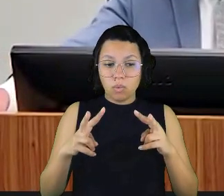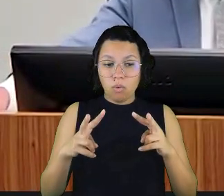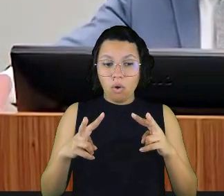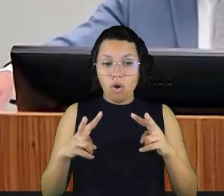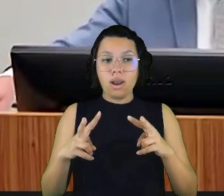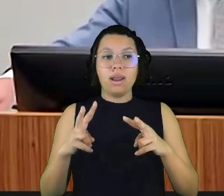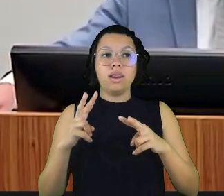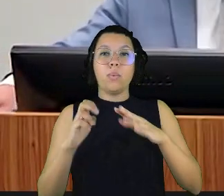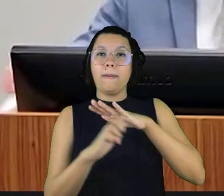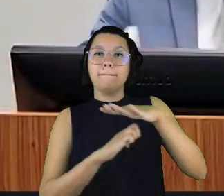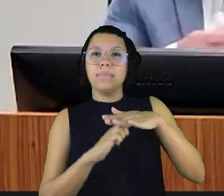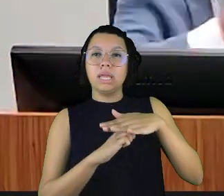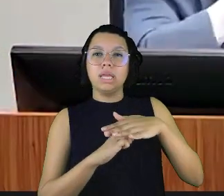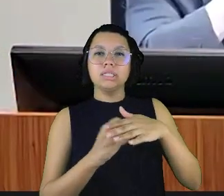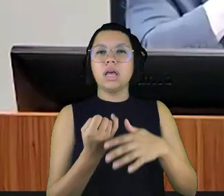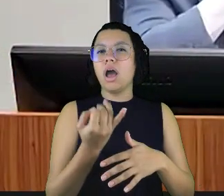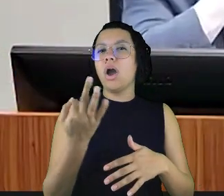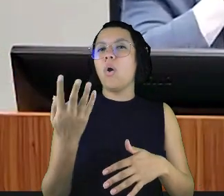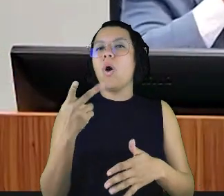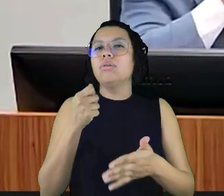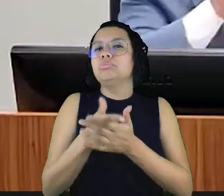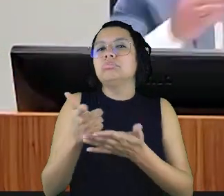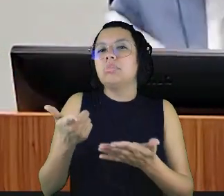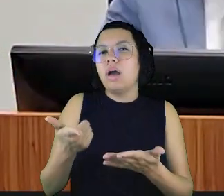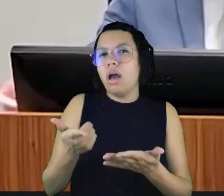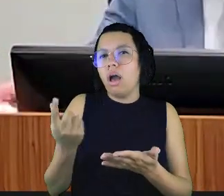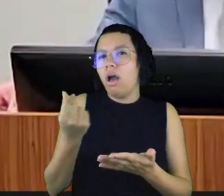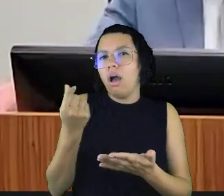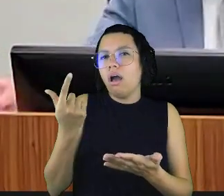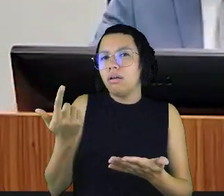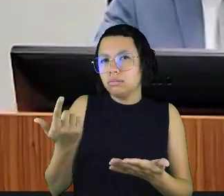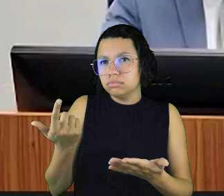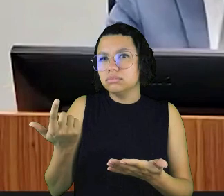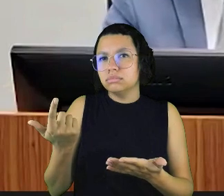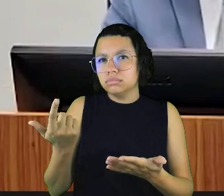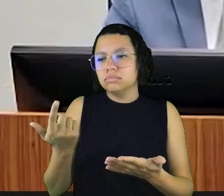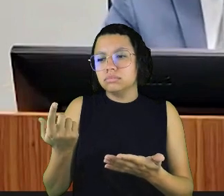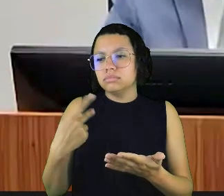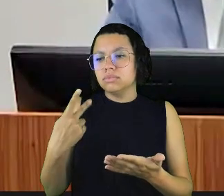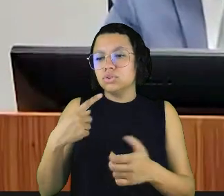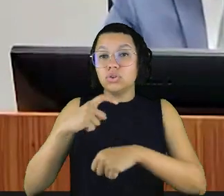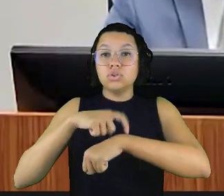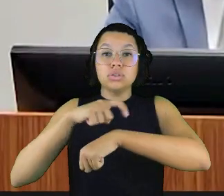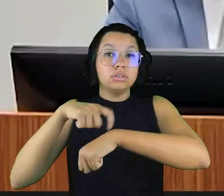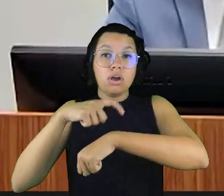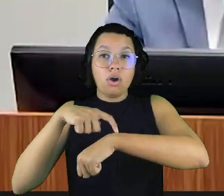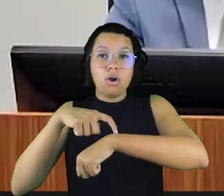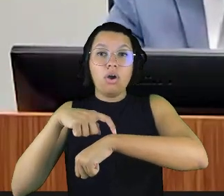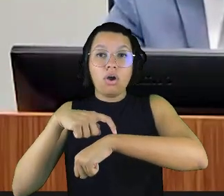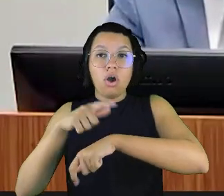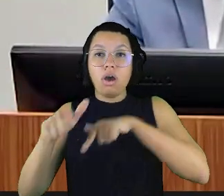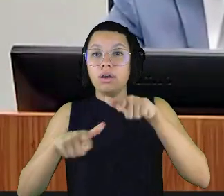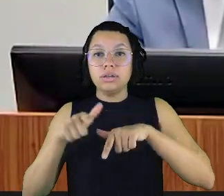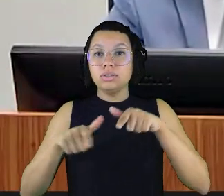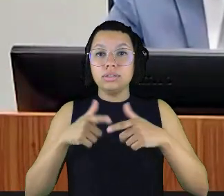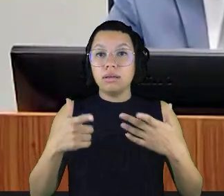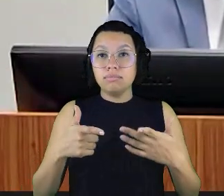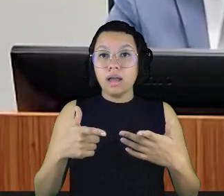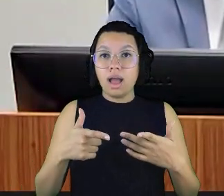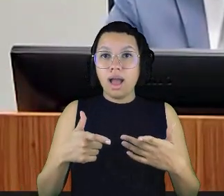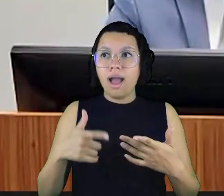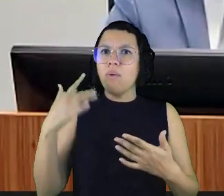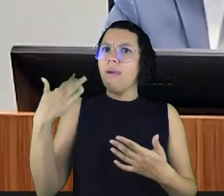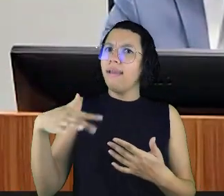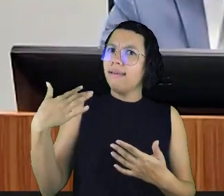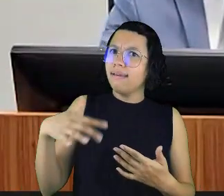vale, quanto custa, né? Melhor dizendo, quanto custa a nossa hora, né? A nossa hora de trabalho é cara, a hora do juiz, a hora